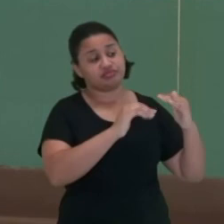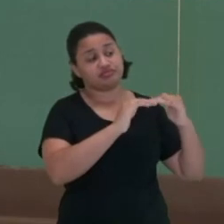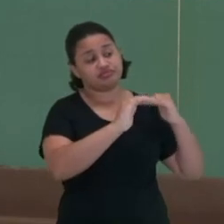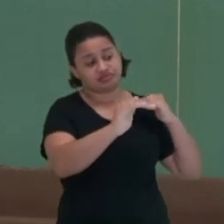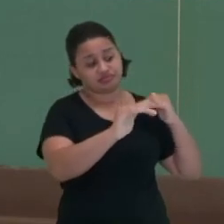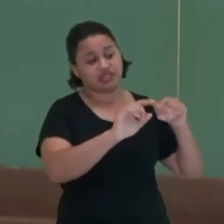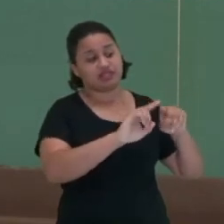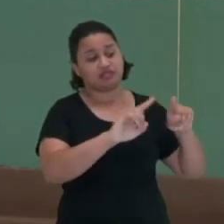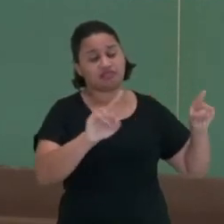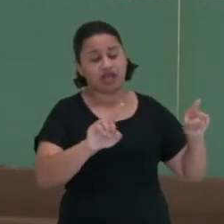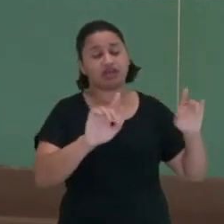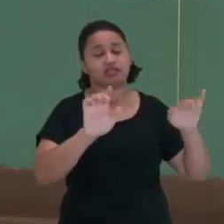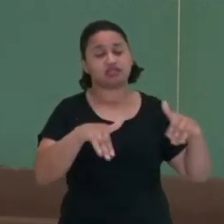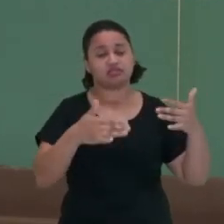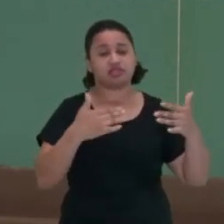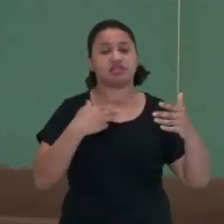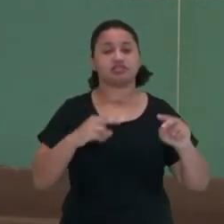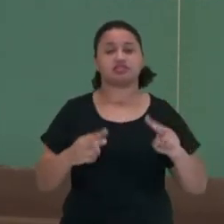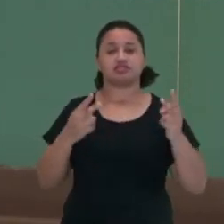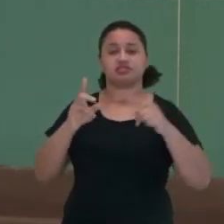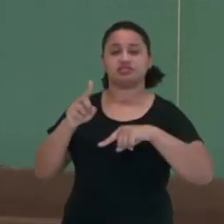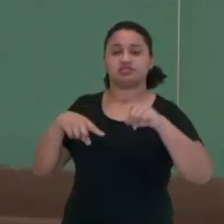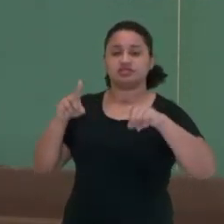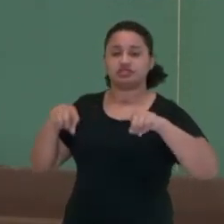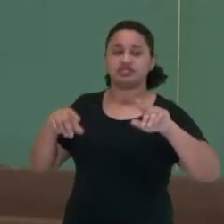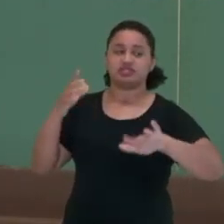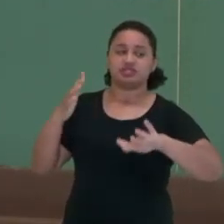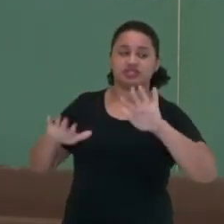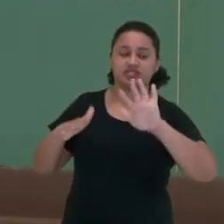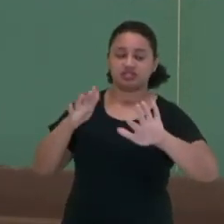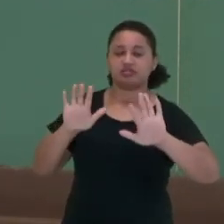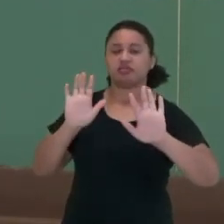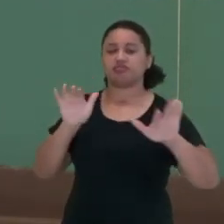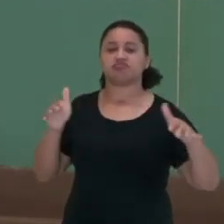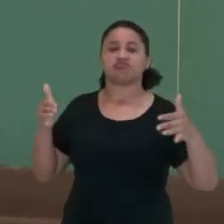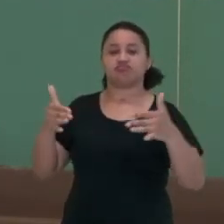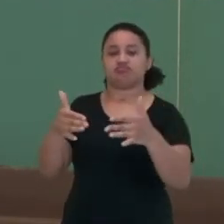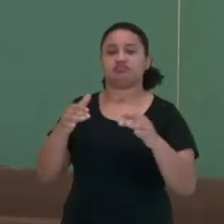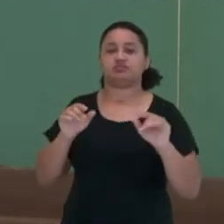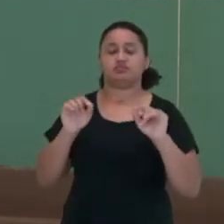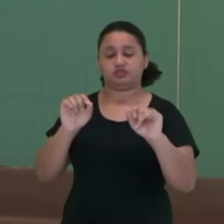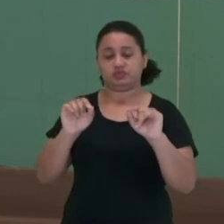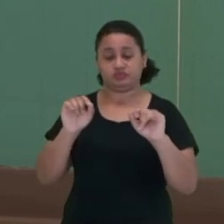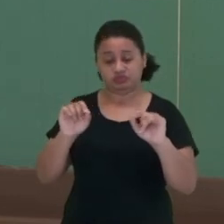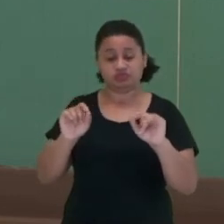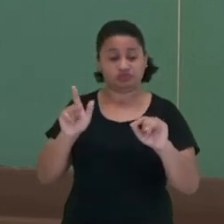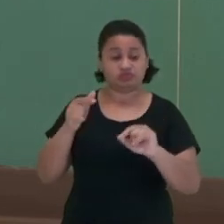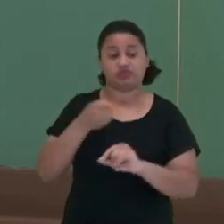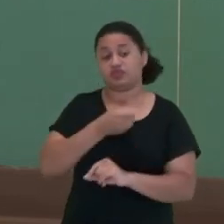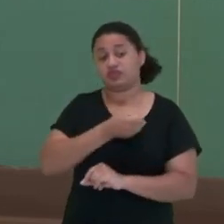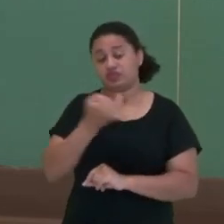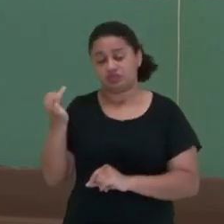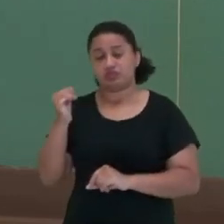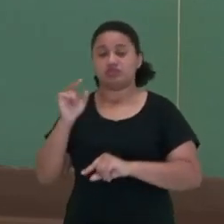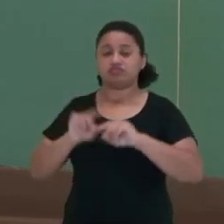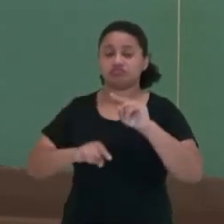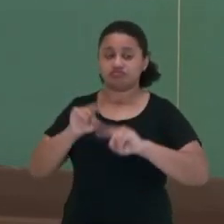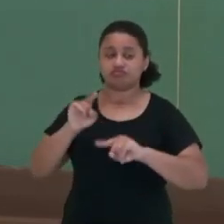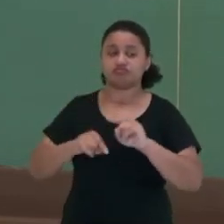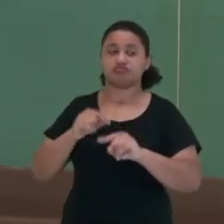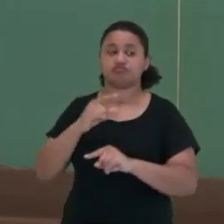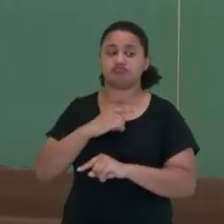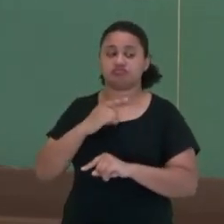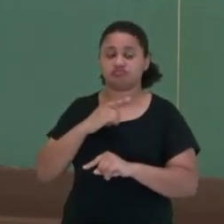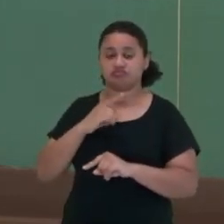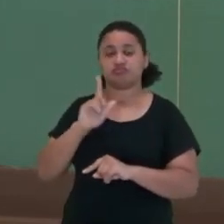fala dos custos variáveis, vai depender especificamente de quantas peças vão ter lá.